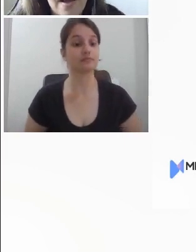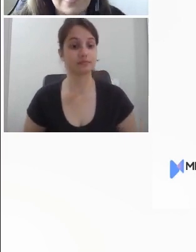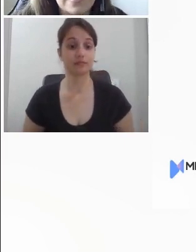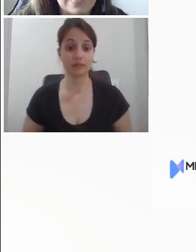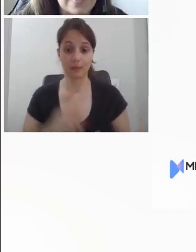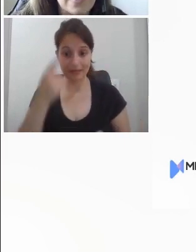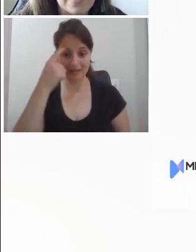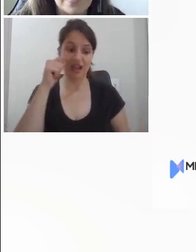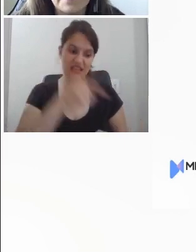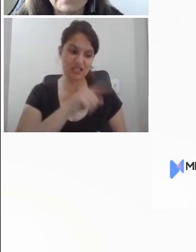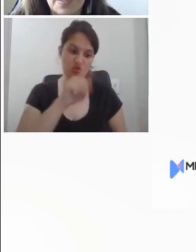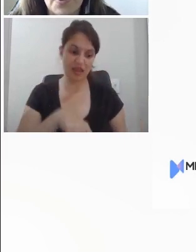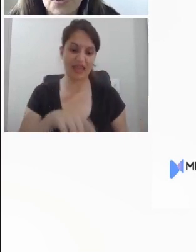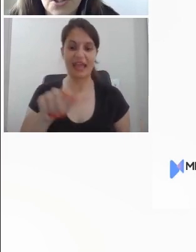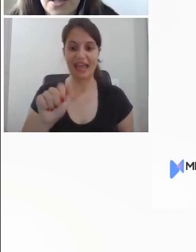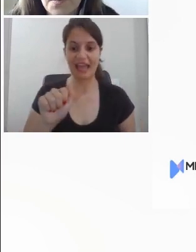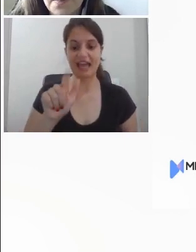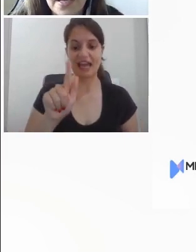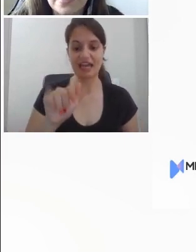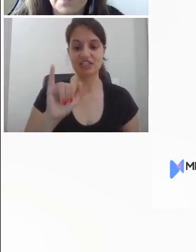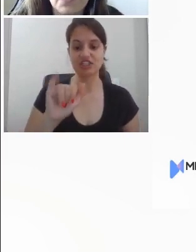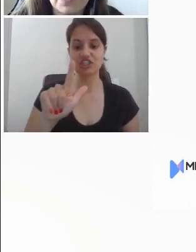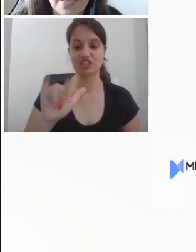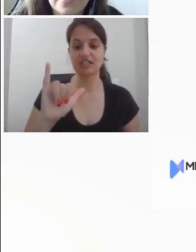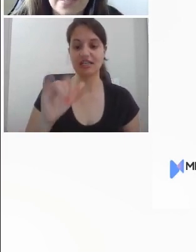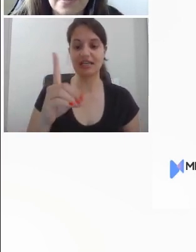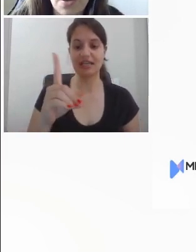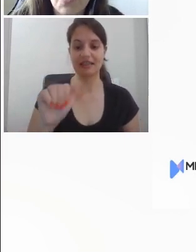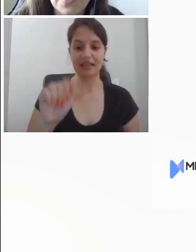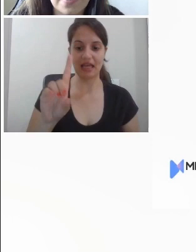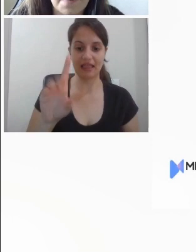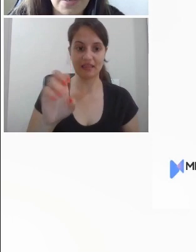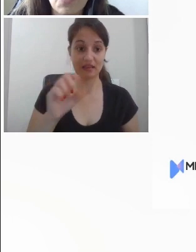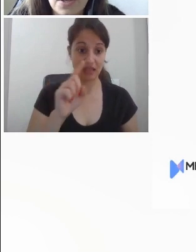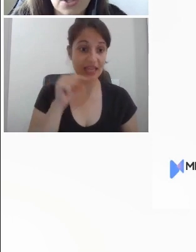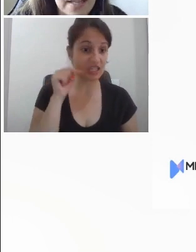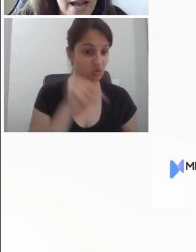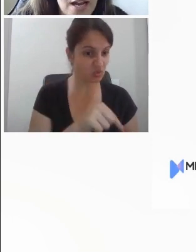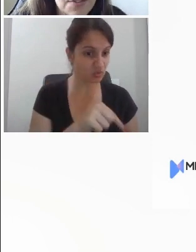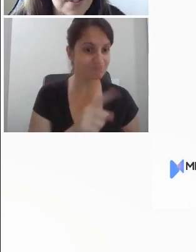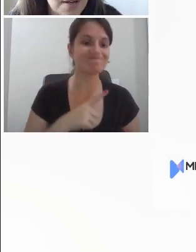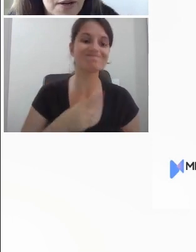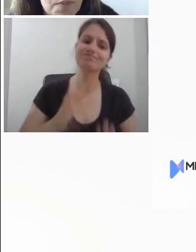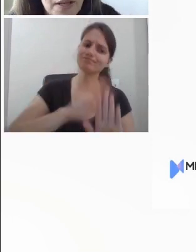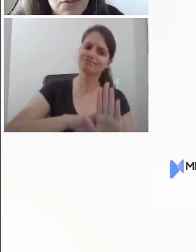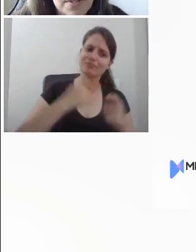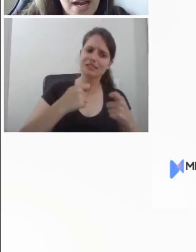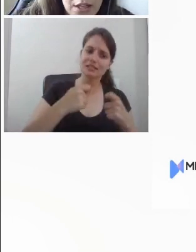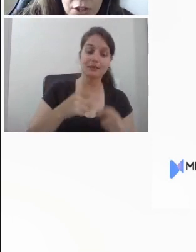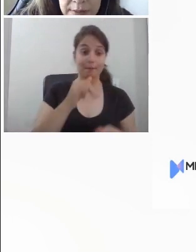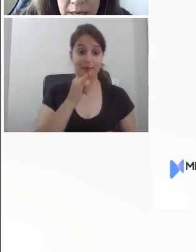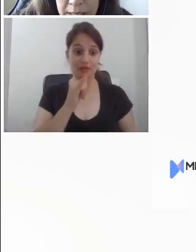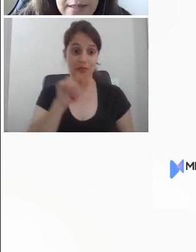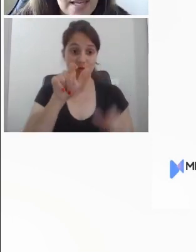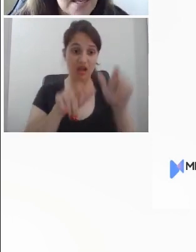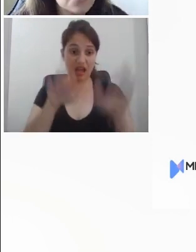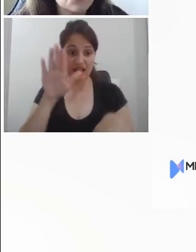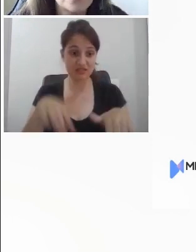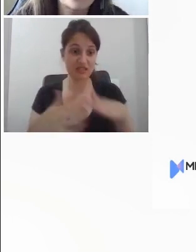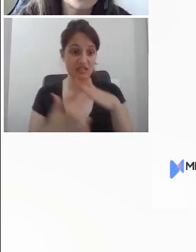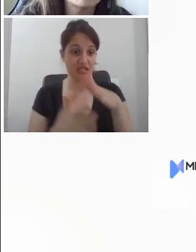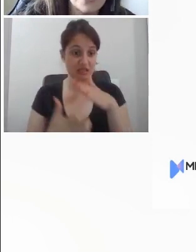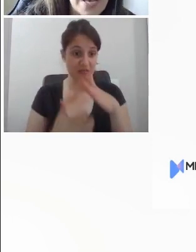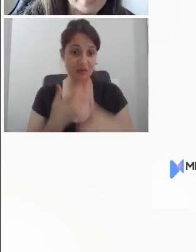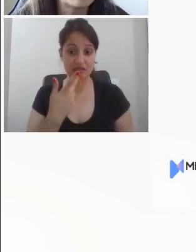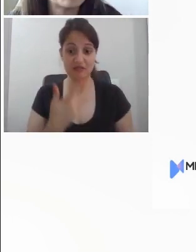então ah eh posso chegar numa empresa e perguntar assim então vocês trabalham com agilidade vocês trabalham com métodos ágeis Sim a